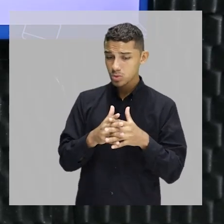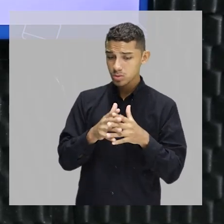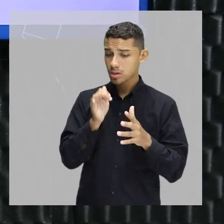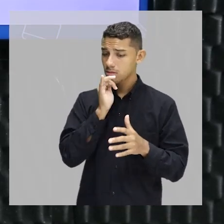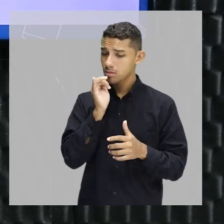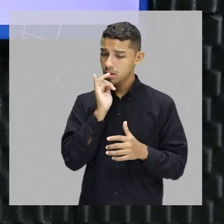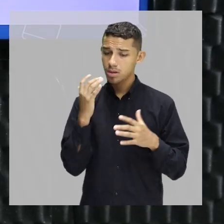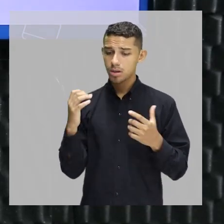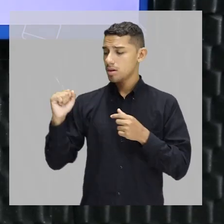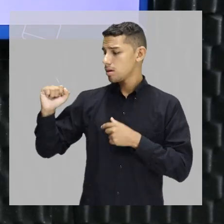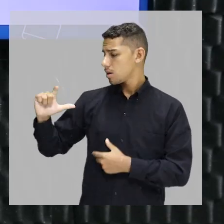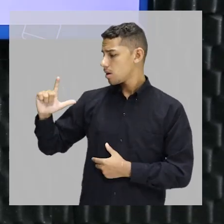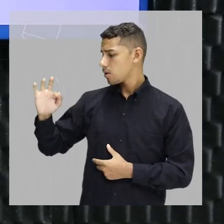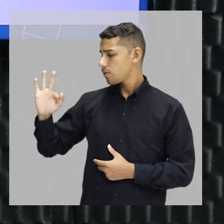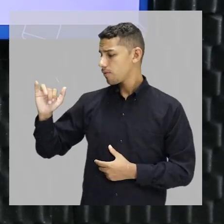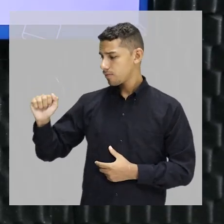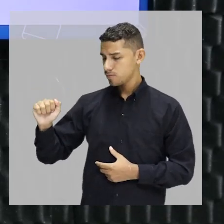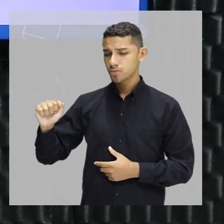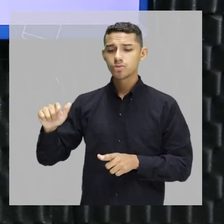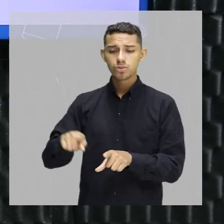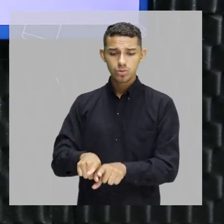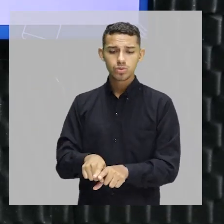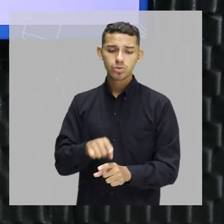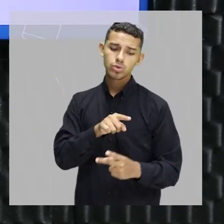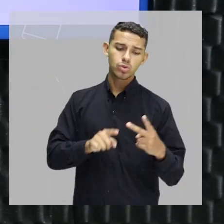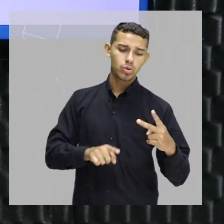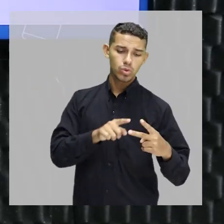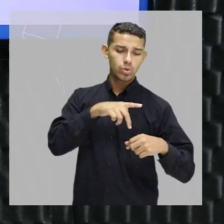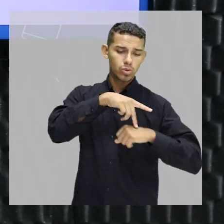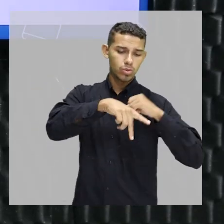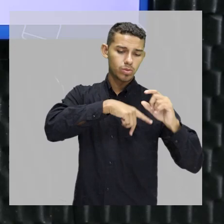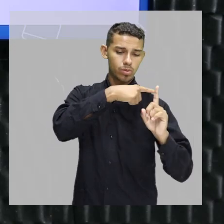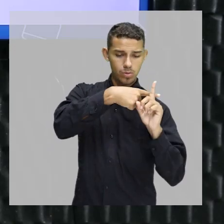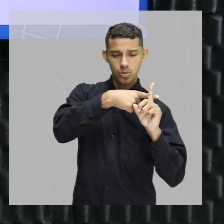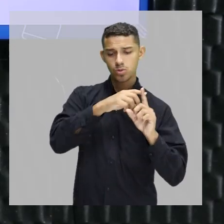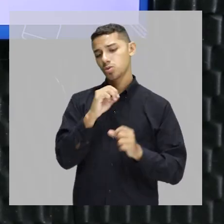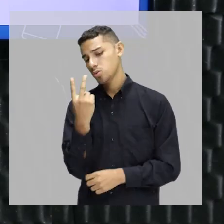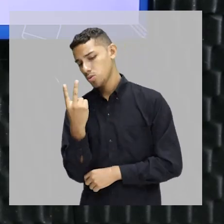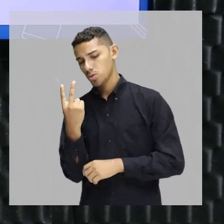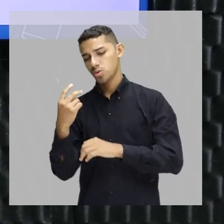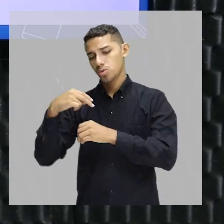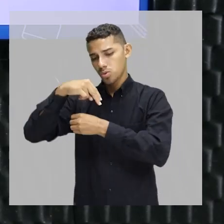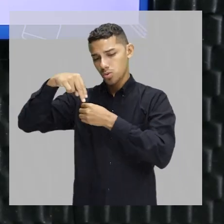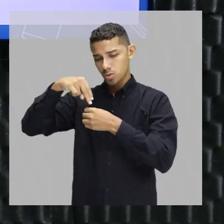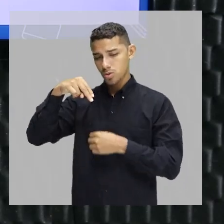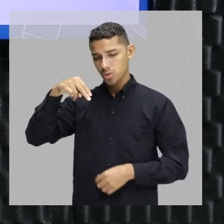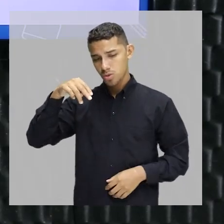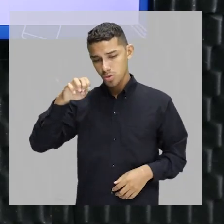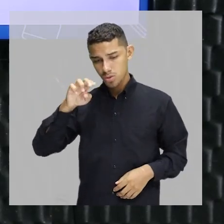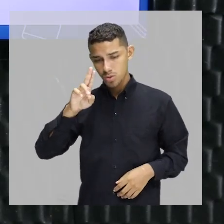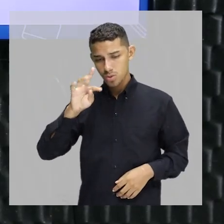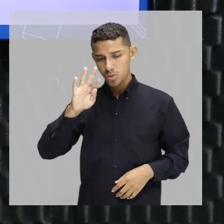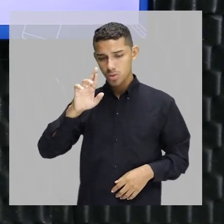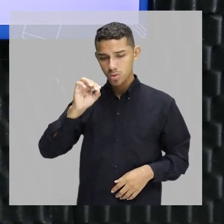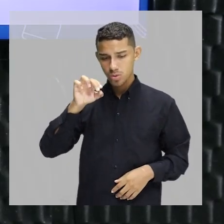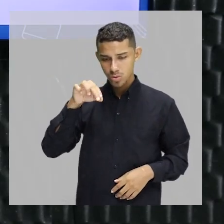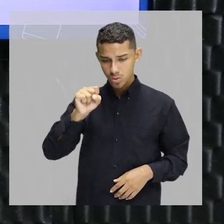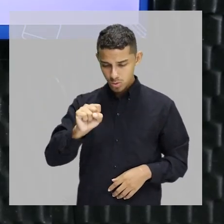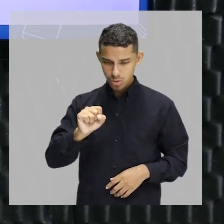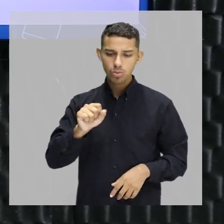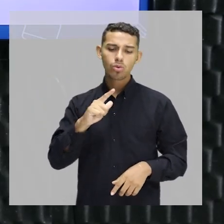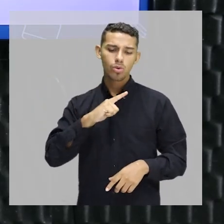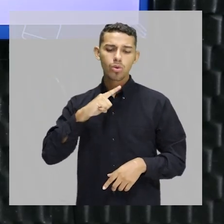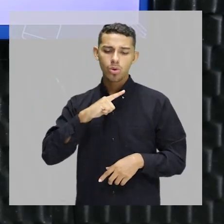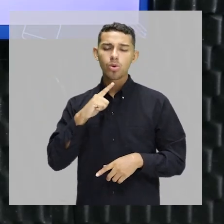como uma partícula alfa, que é composto por 2 prótons e 2 nêutrons, tá, ok? Então, o acelerador ele vai, né,